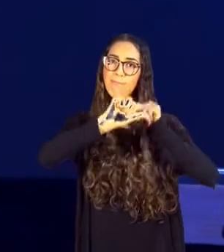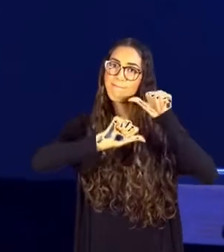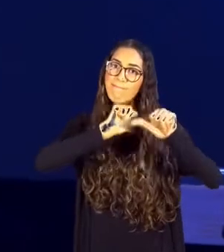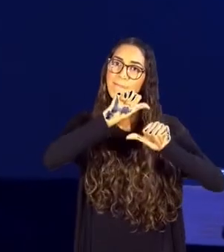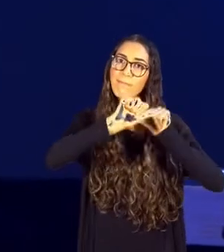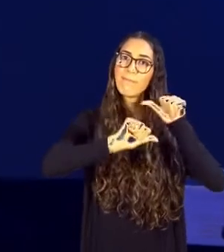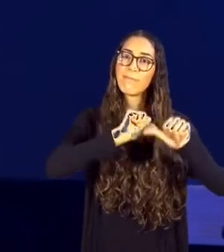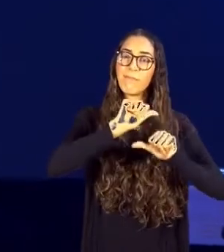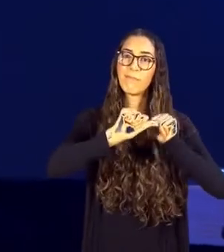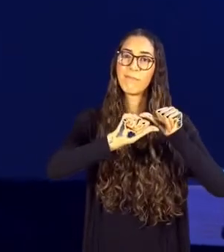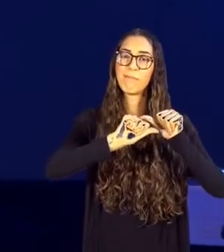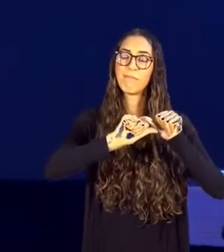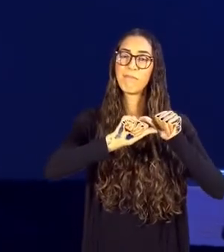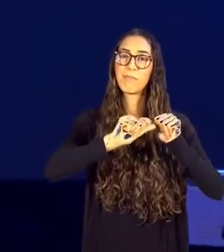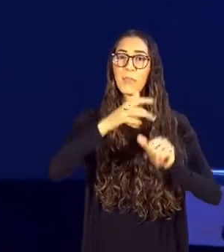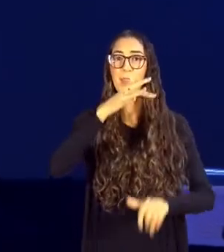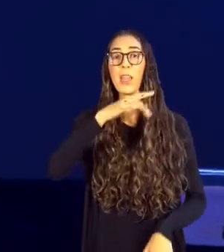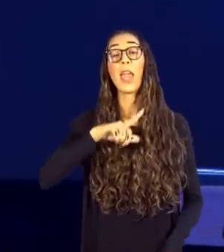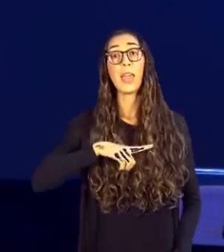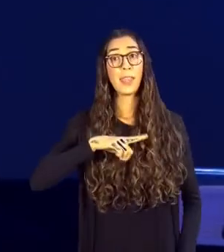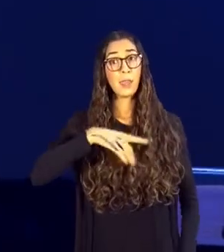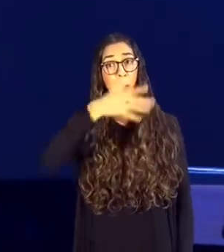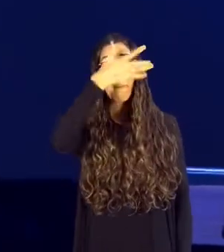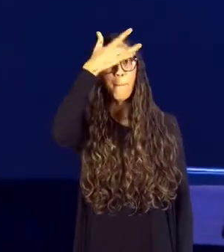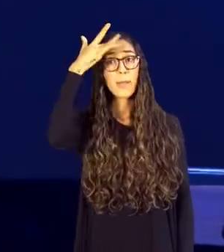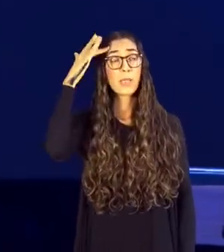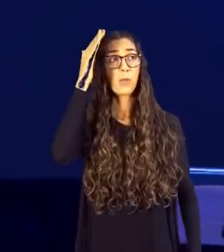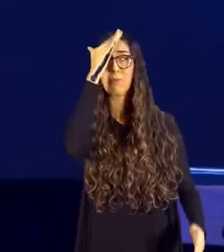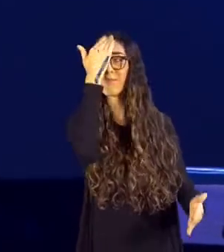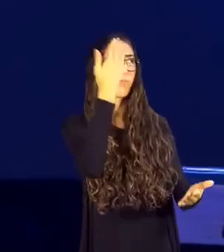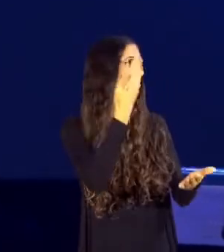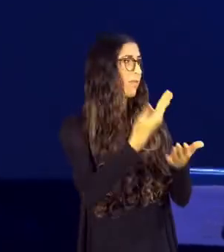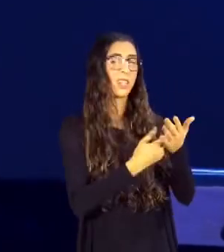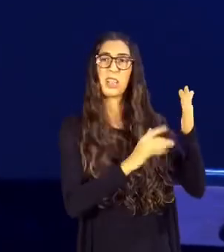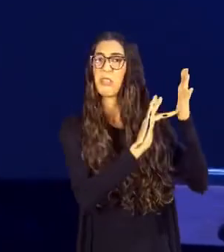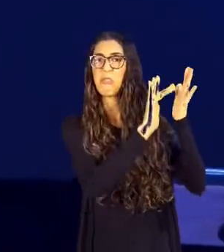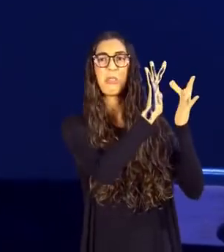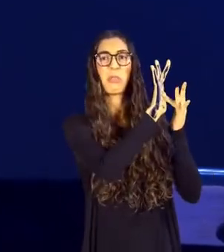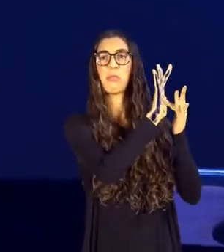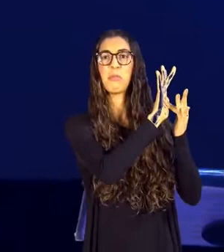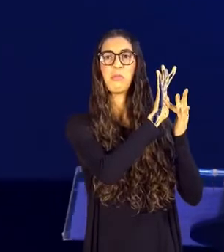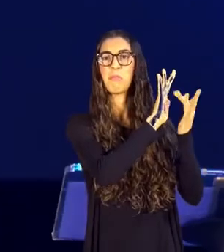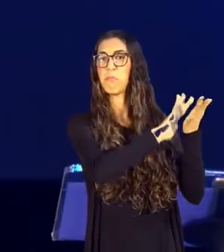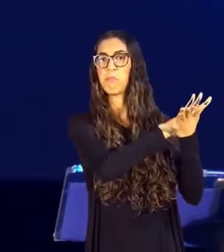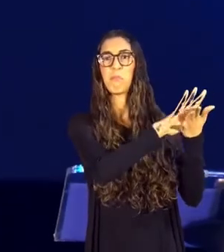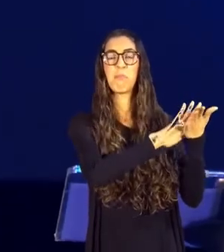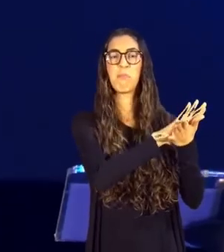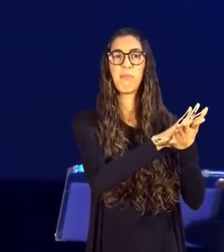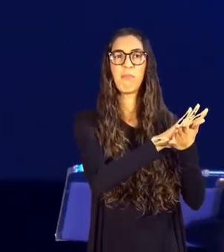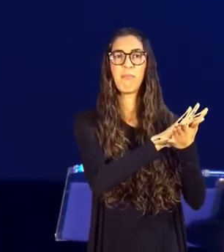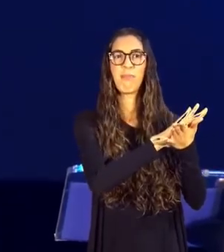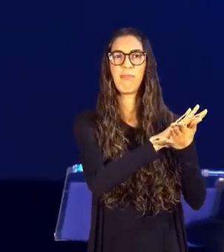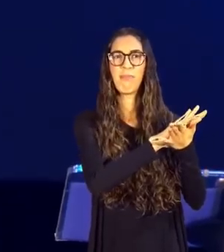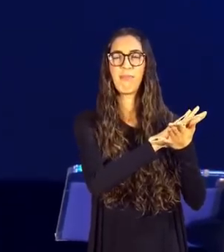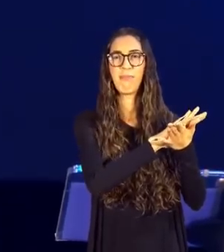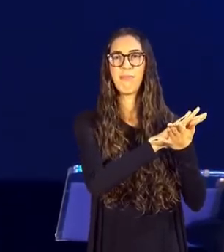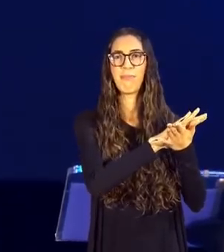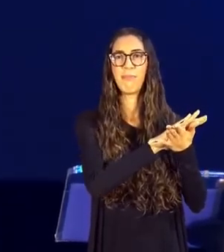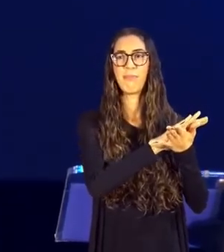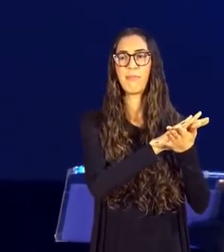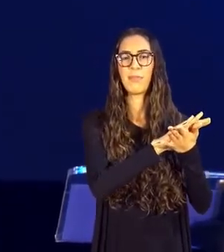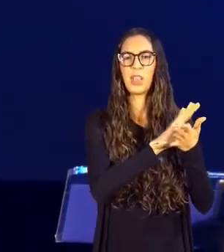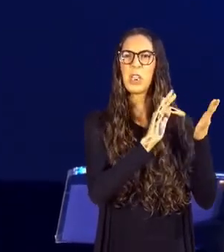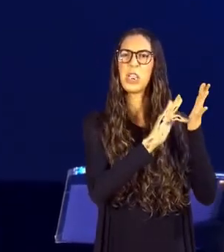E como eu disse, tem pessoas que não creem em Jesus. Será que Jesus existiu mesmo? Ou